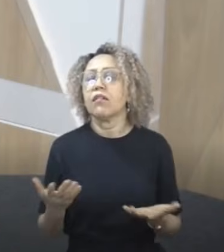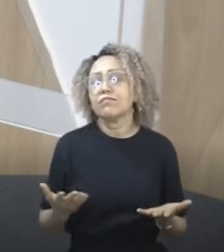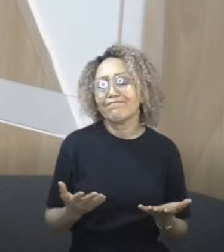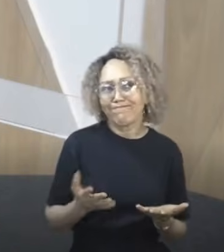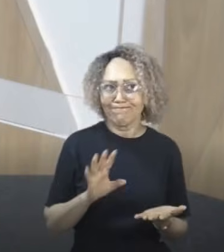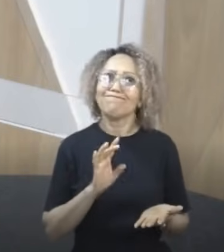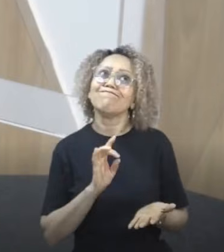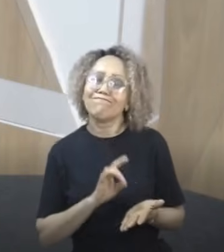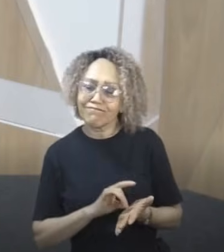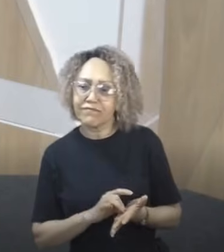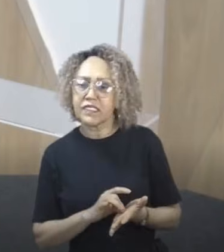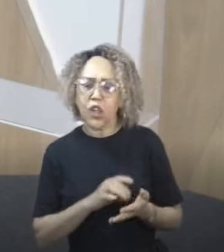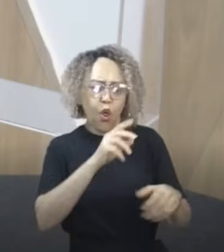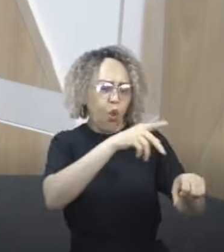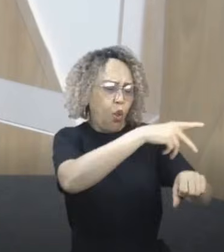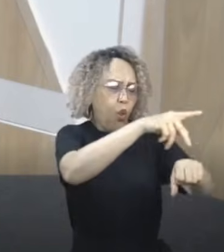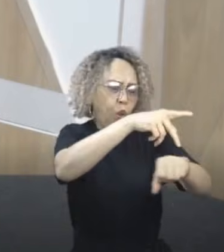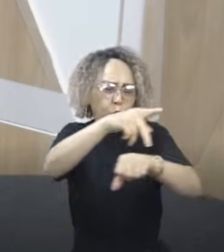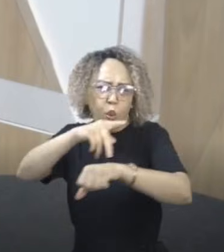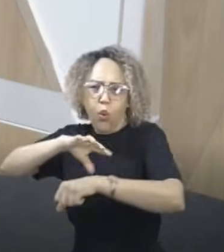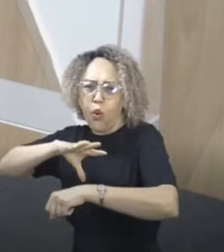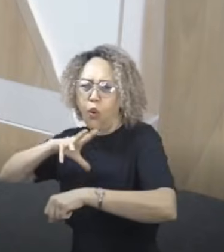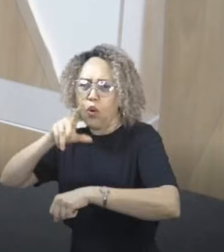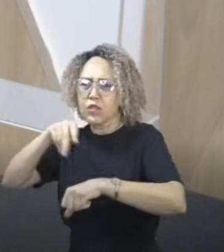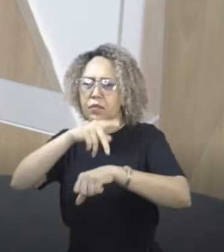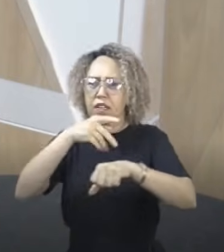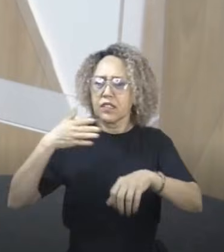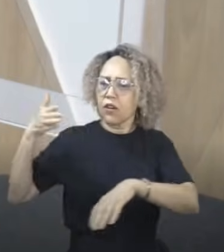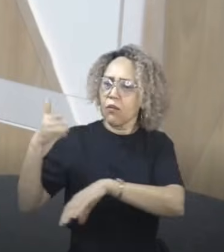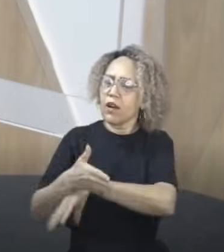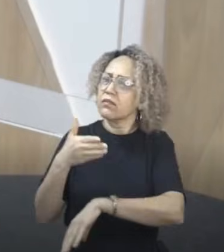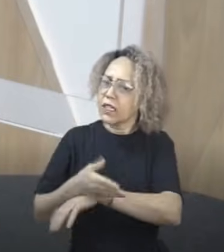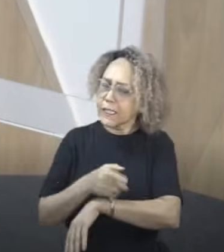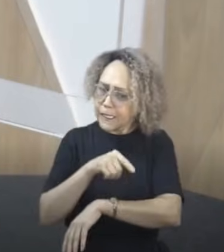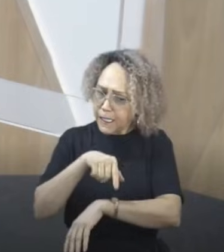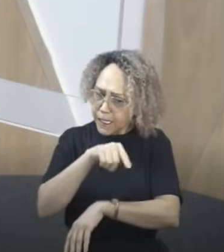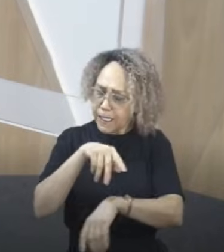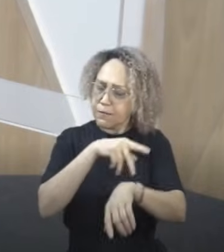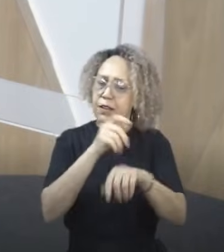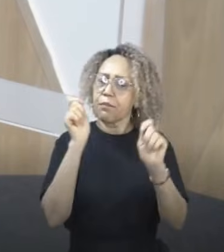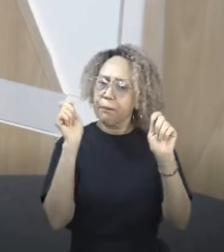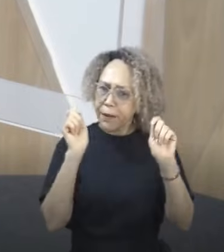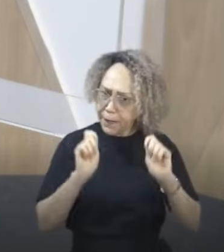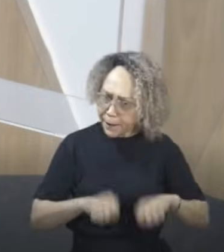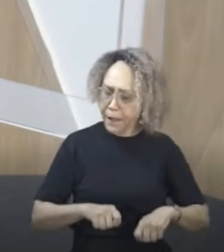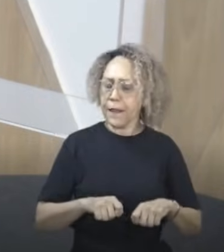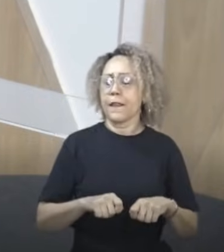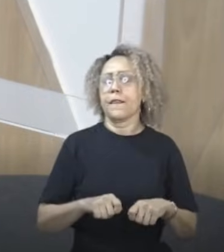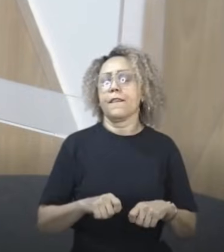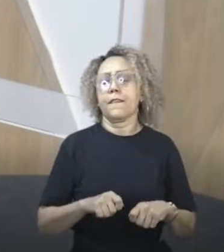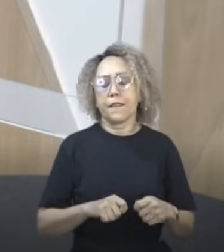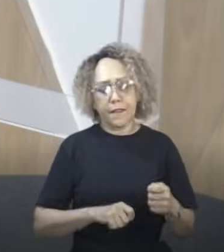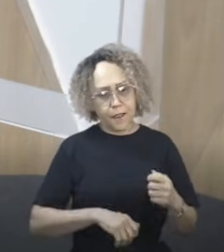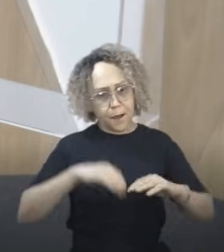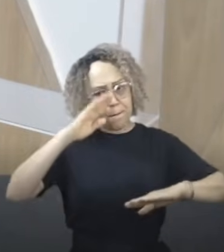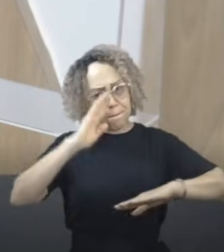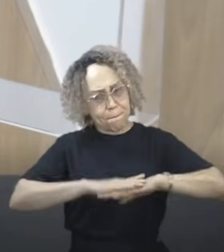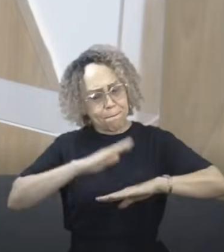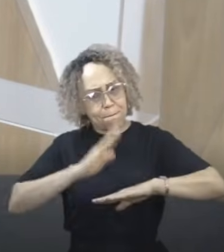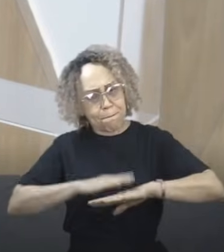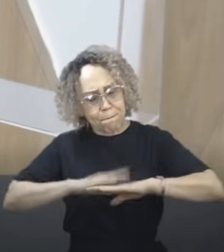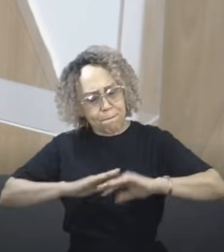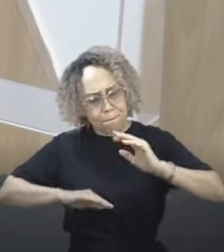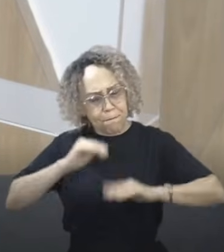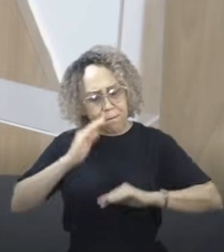países participantes vão ter que fazer a sua lição de casa, né? E o Brasil, aqui no Brasil, o Congresso Nacional